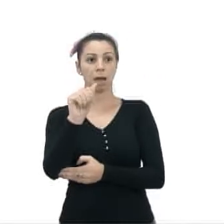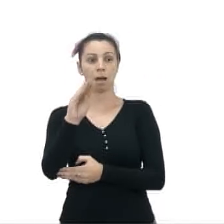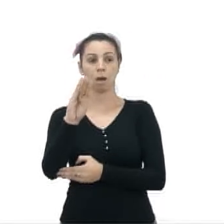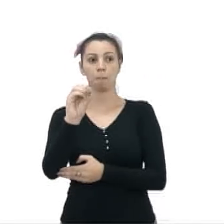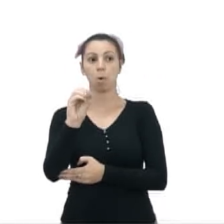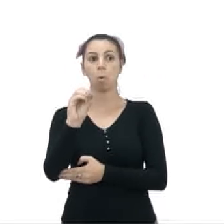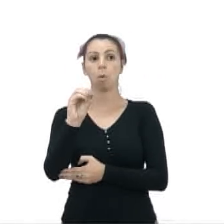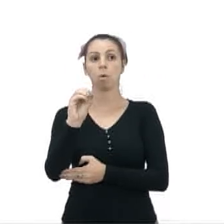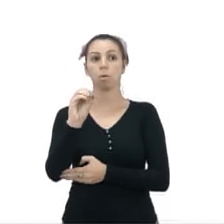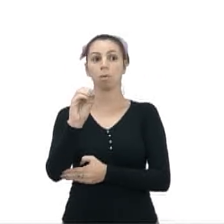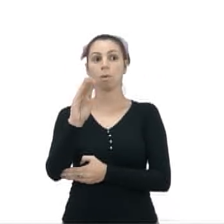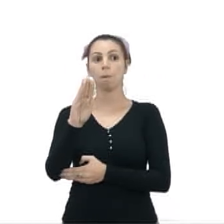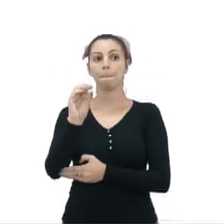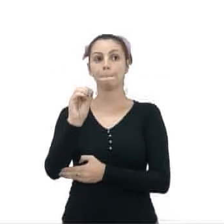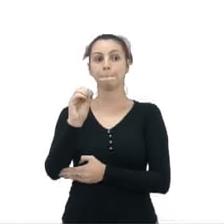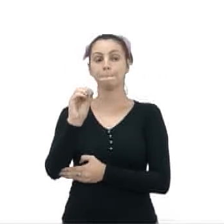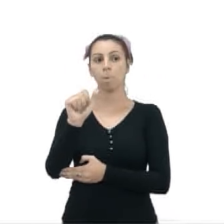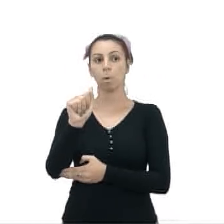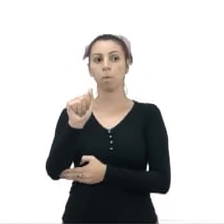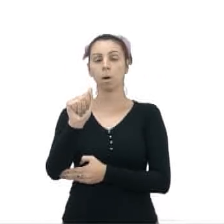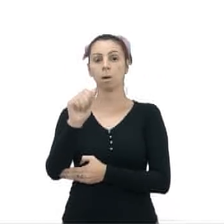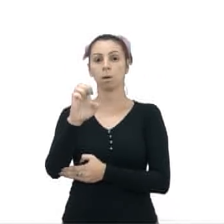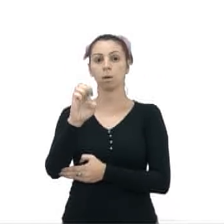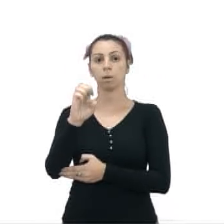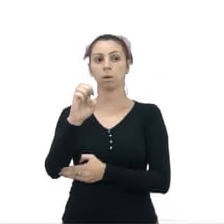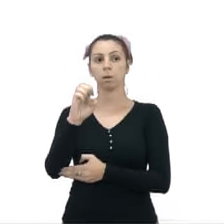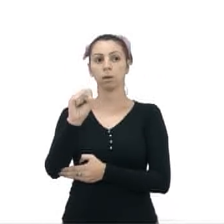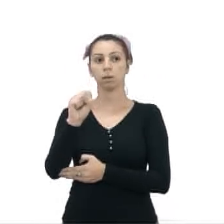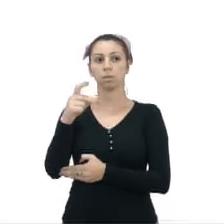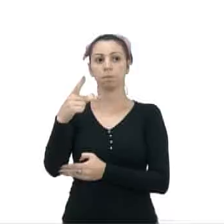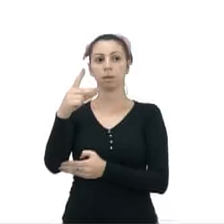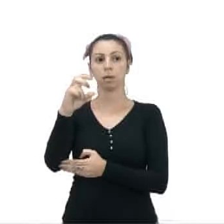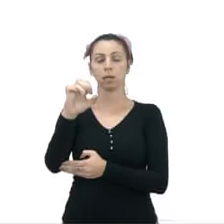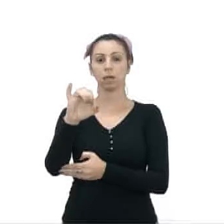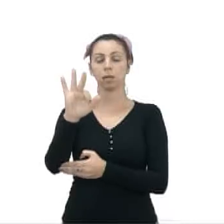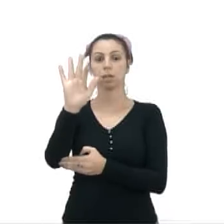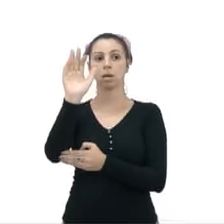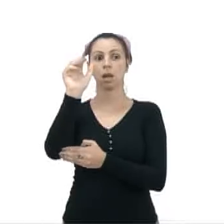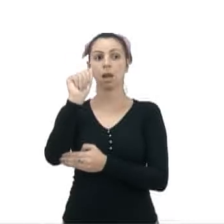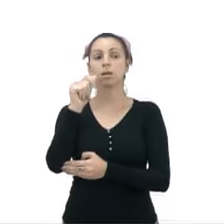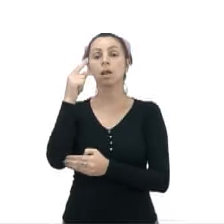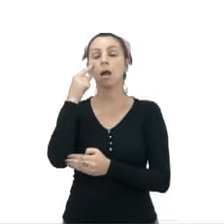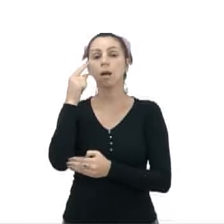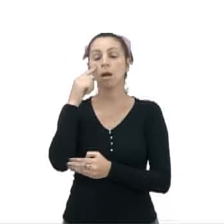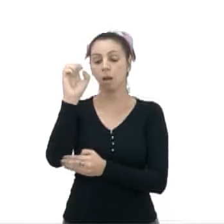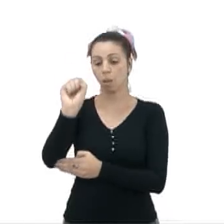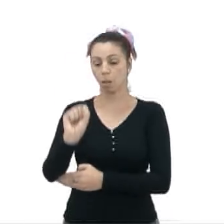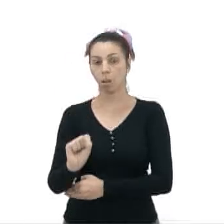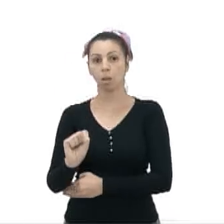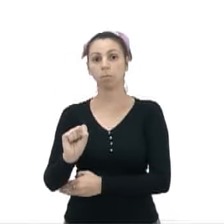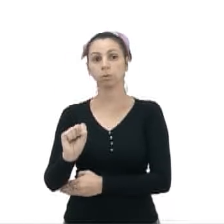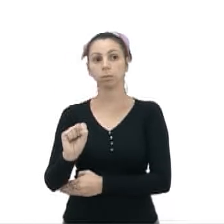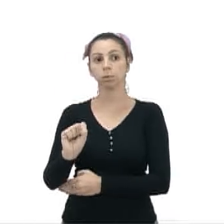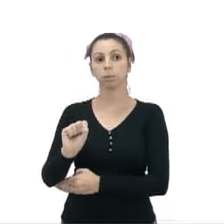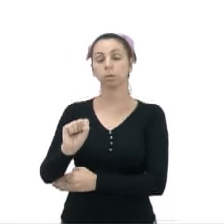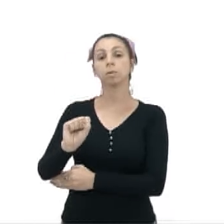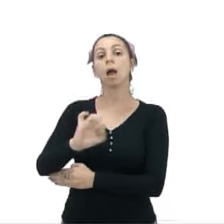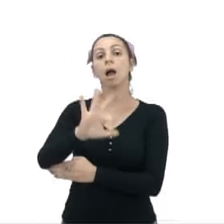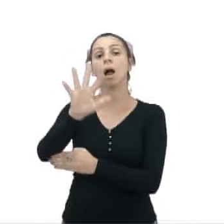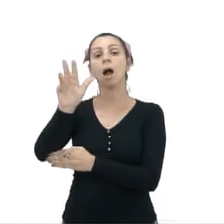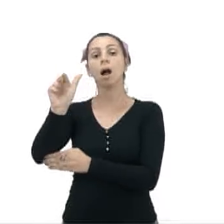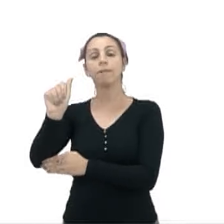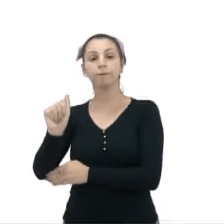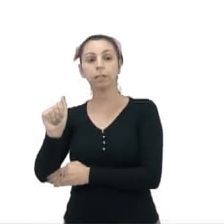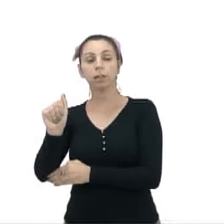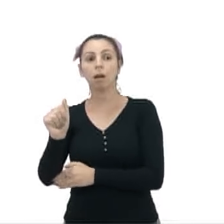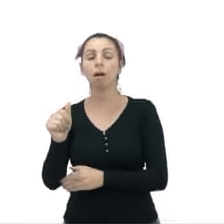Esperança. Ele se localiza no sul da cidade do Cabo, a oeste da Baía de Falso, na África do Sul. Tá? Também